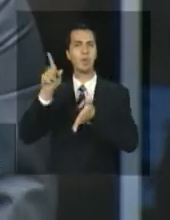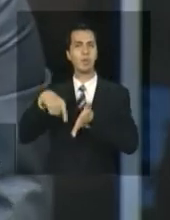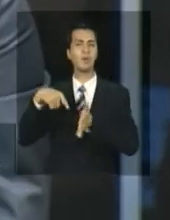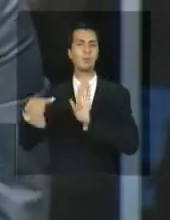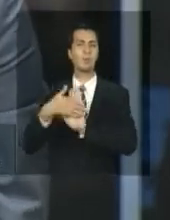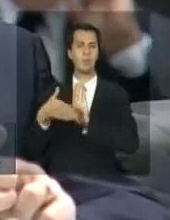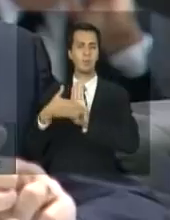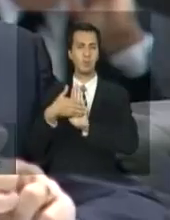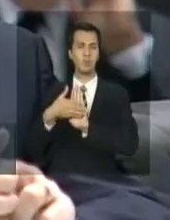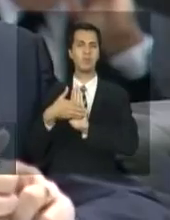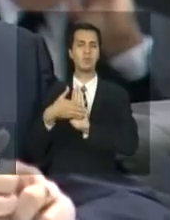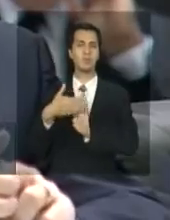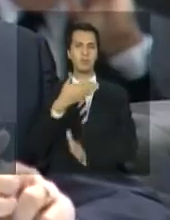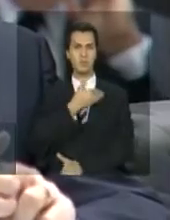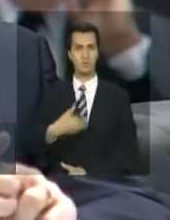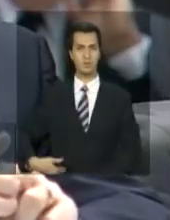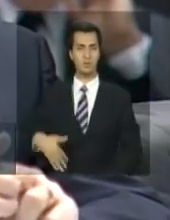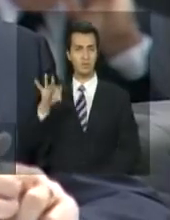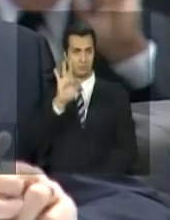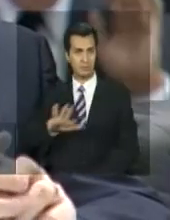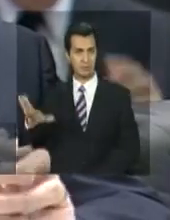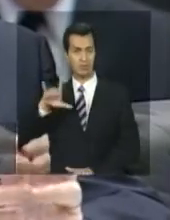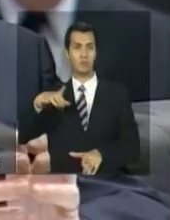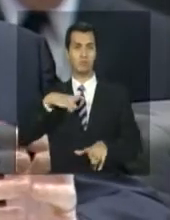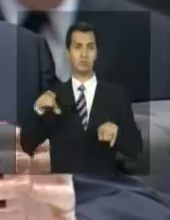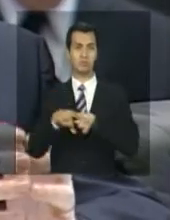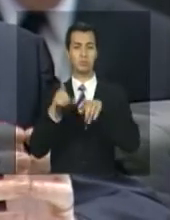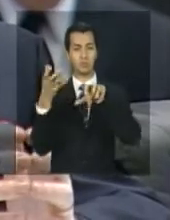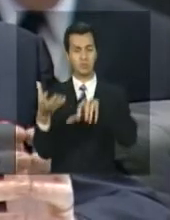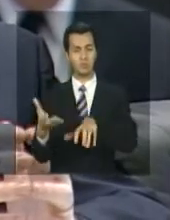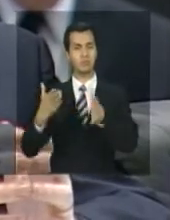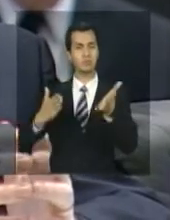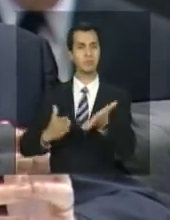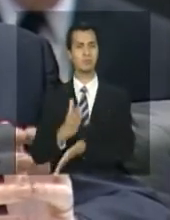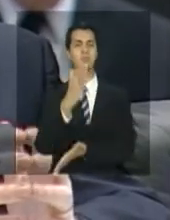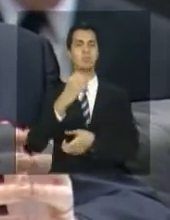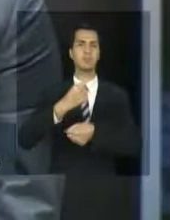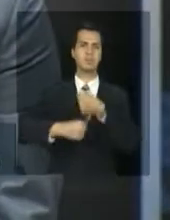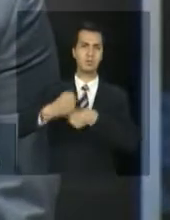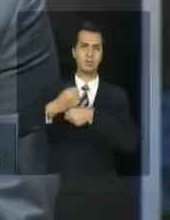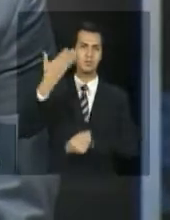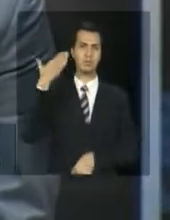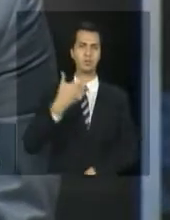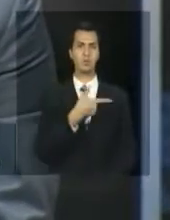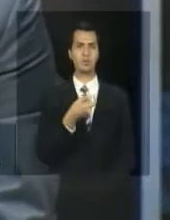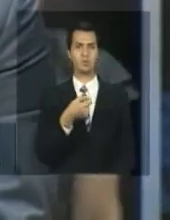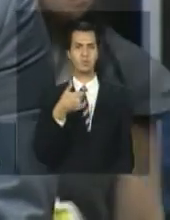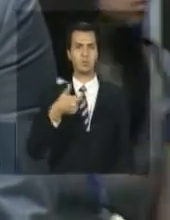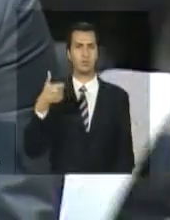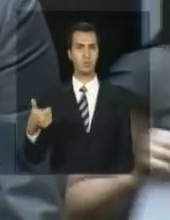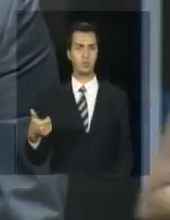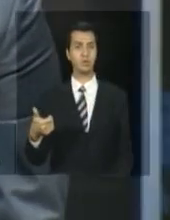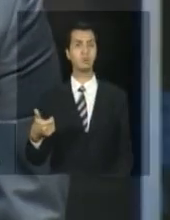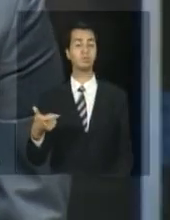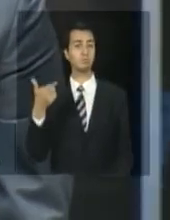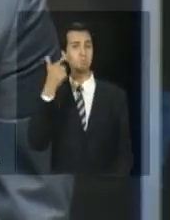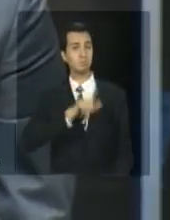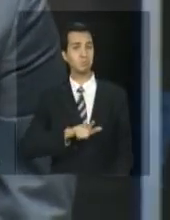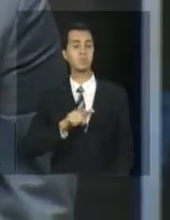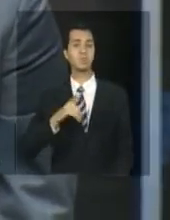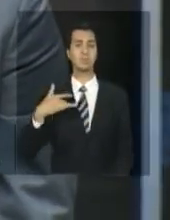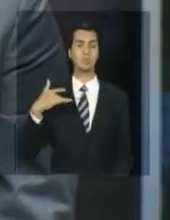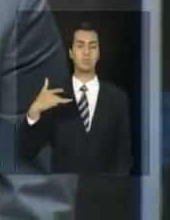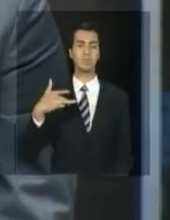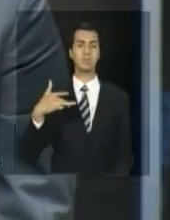e aprovada pelo Congresso Nacional em 2011. Permitirá ganhos